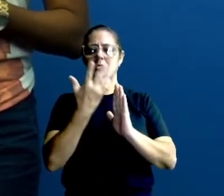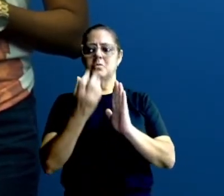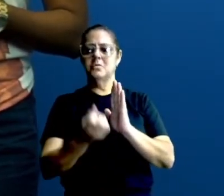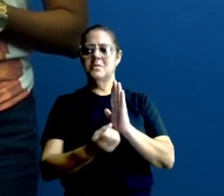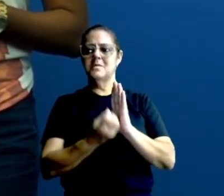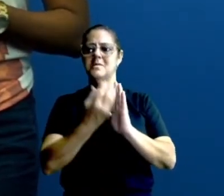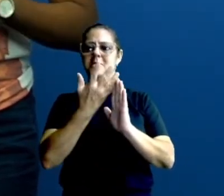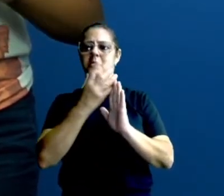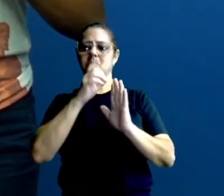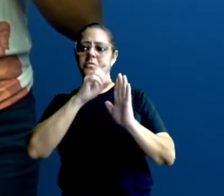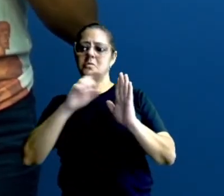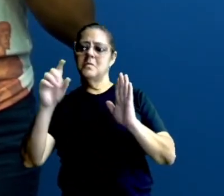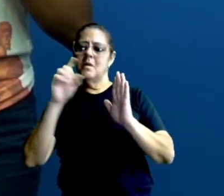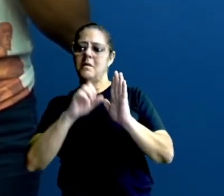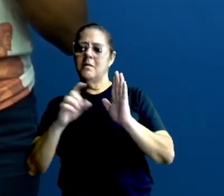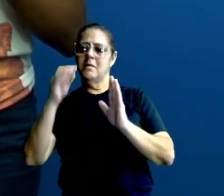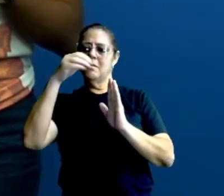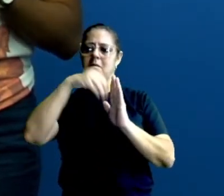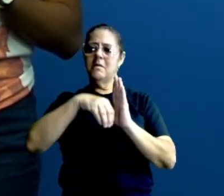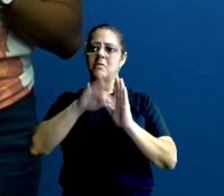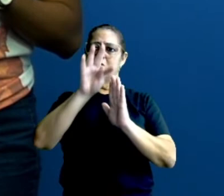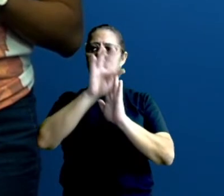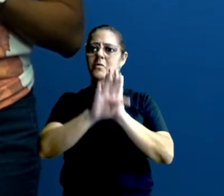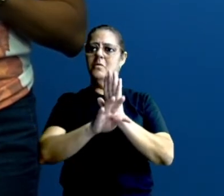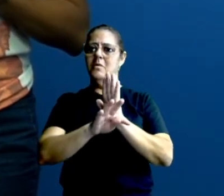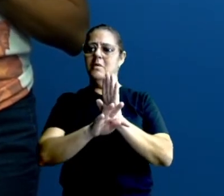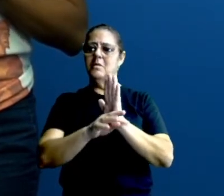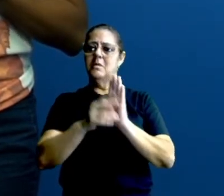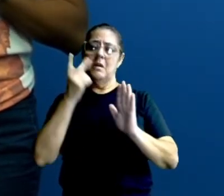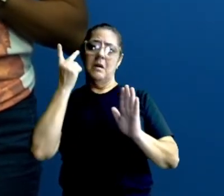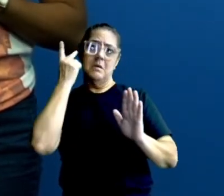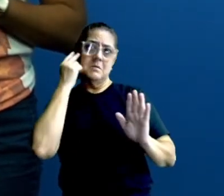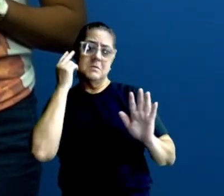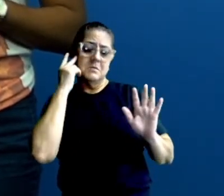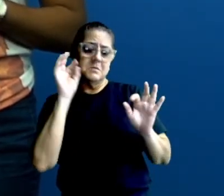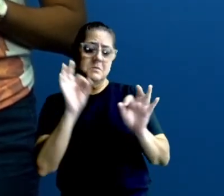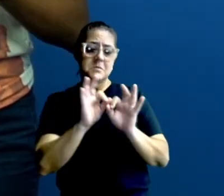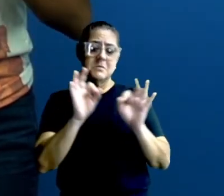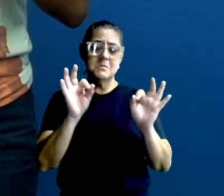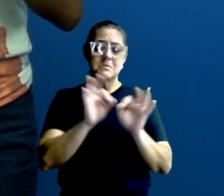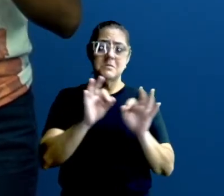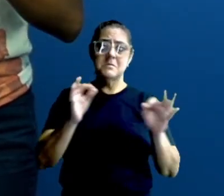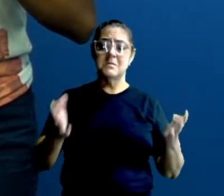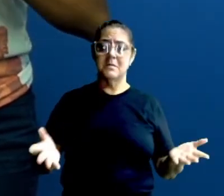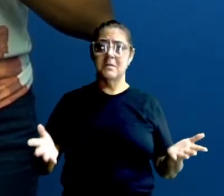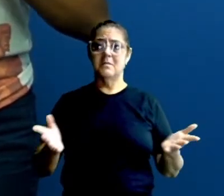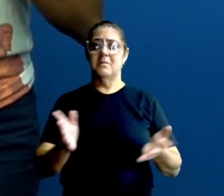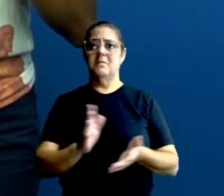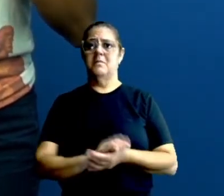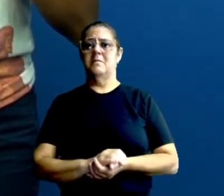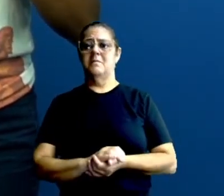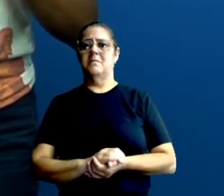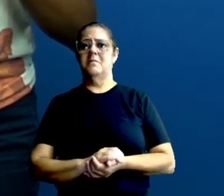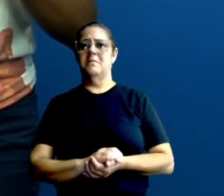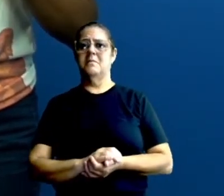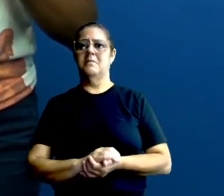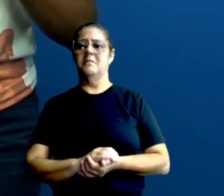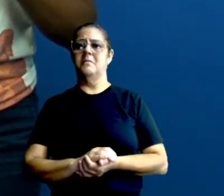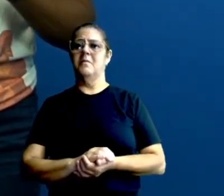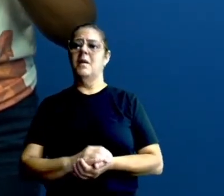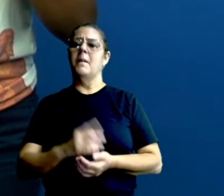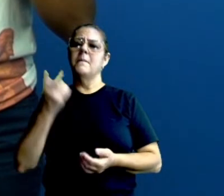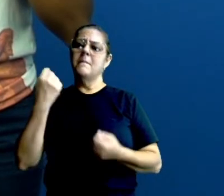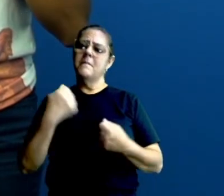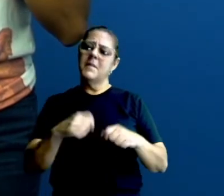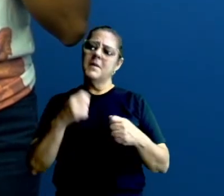parágrafos dentro do texto gente eu não tenho a simples a gente precisa ficar ligadinho por quê Porque a gente precisa